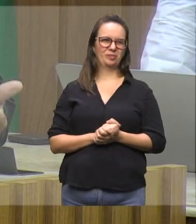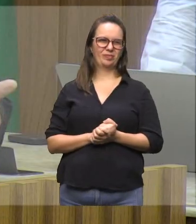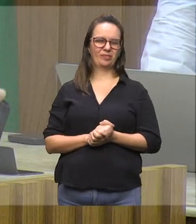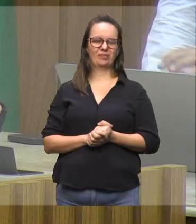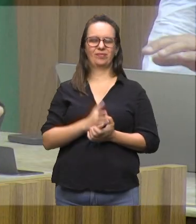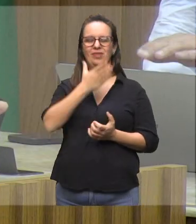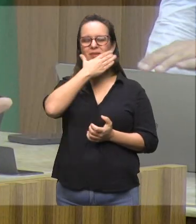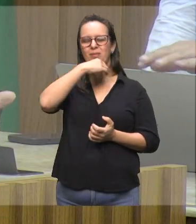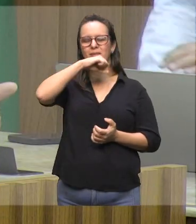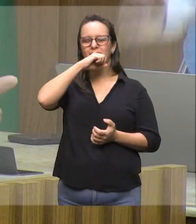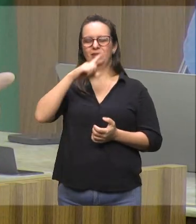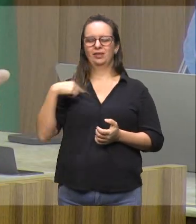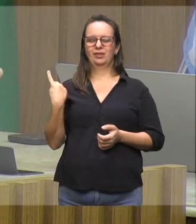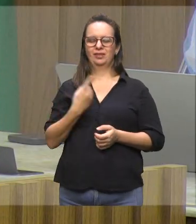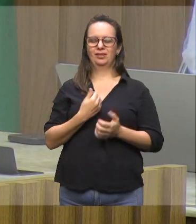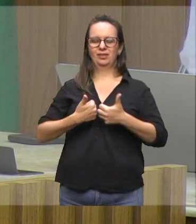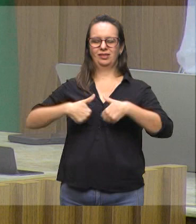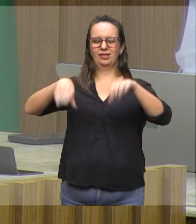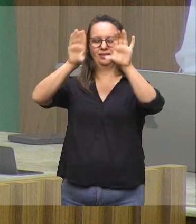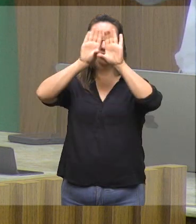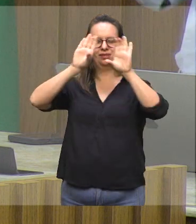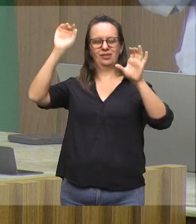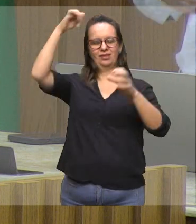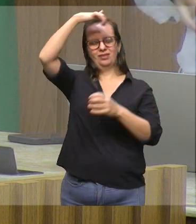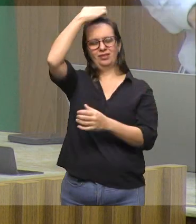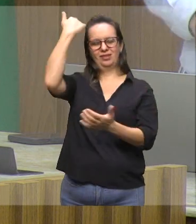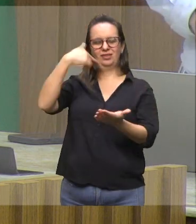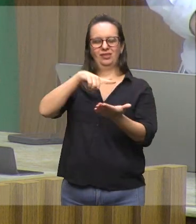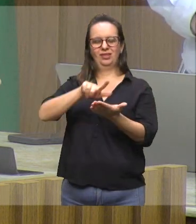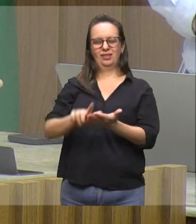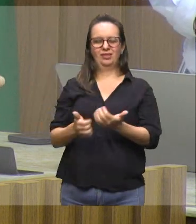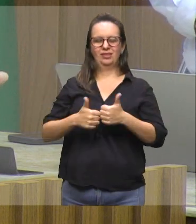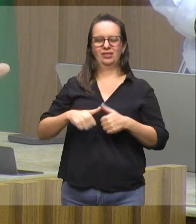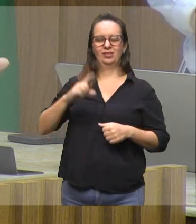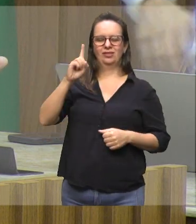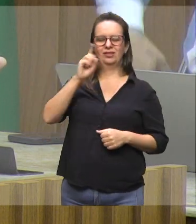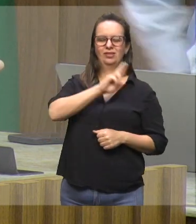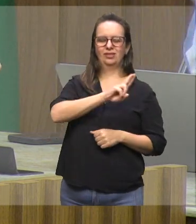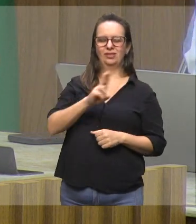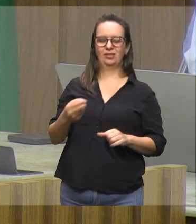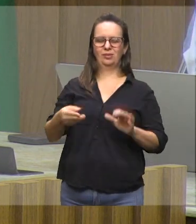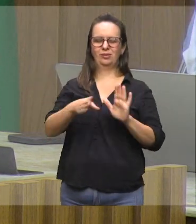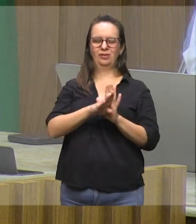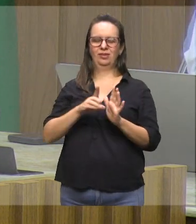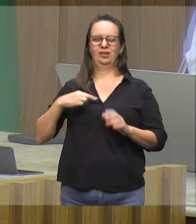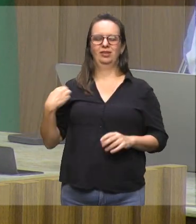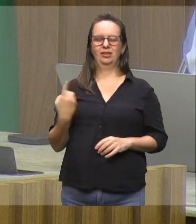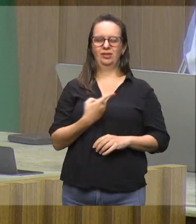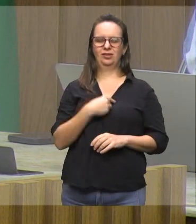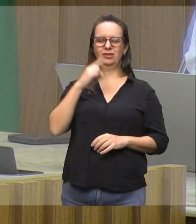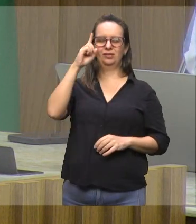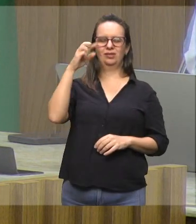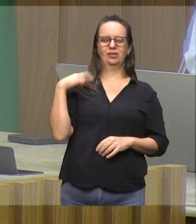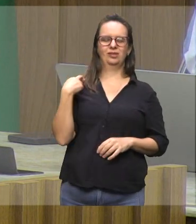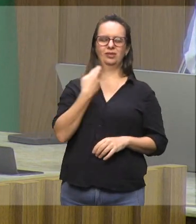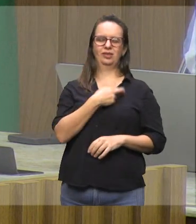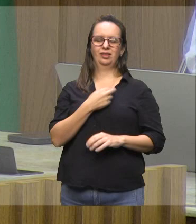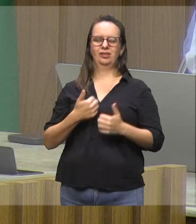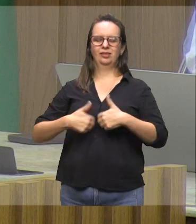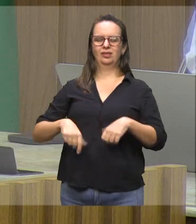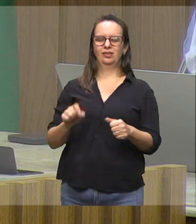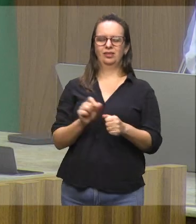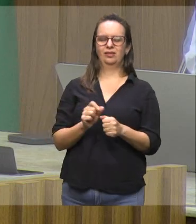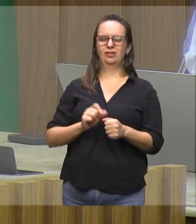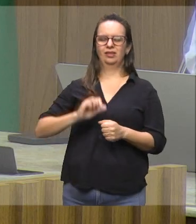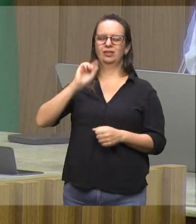Pai nosso que estais no céu, santificado seja o vosso nome. Venha a nós o vosso reino, seja feita a